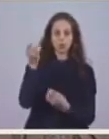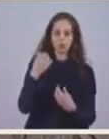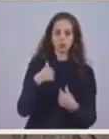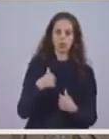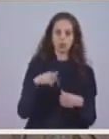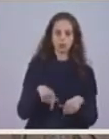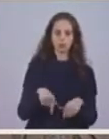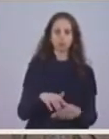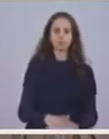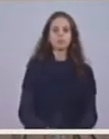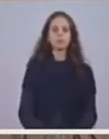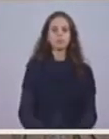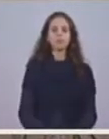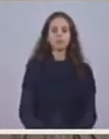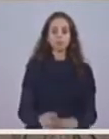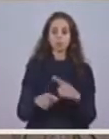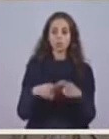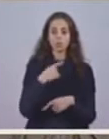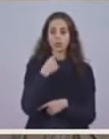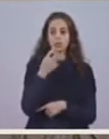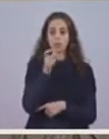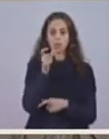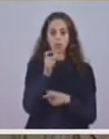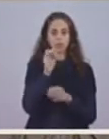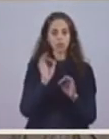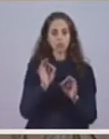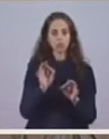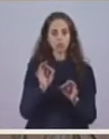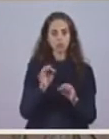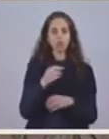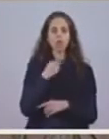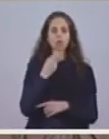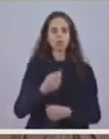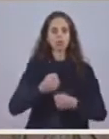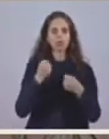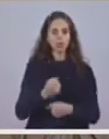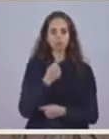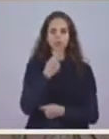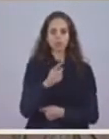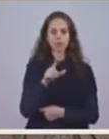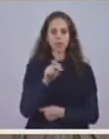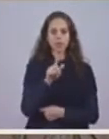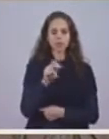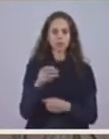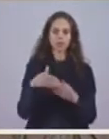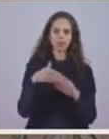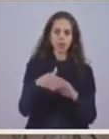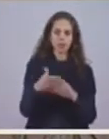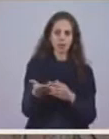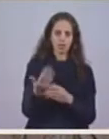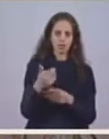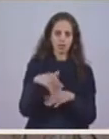enviaste." Dito isto, bradou com voz forte: "Lázaro, sai para